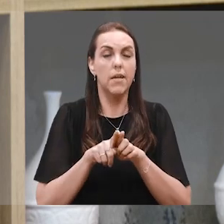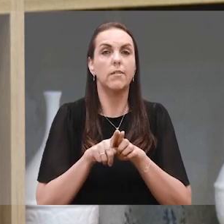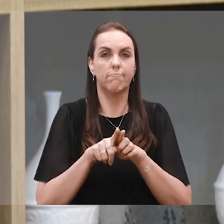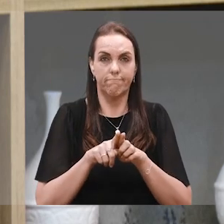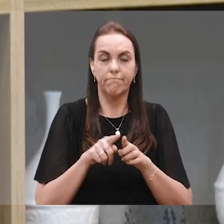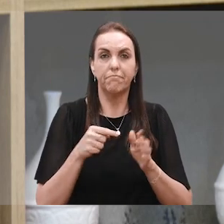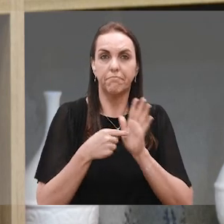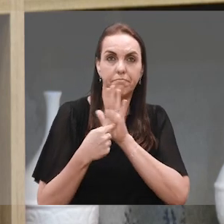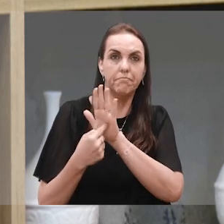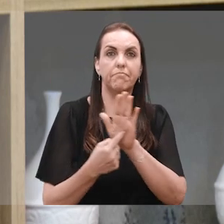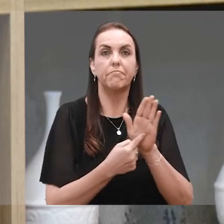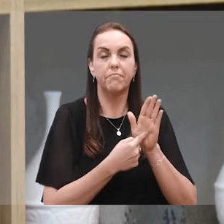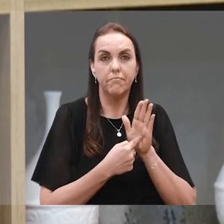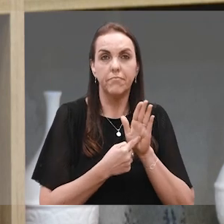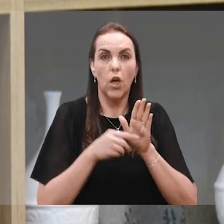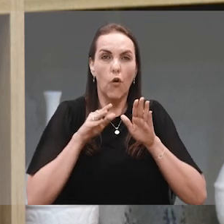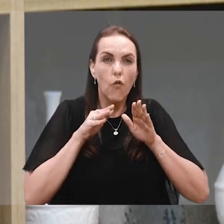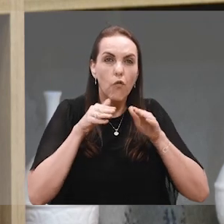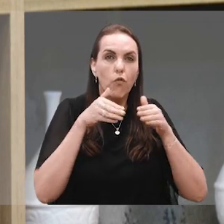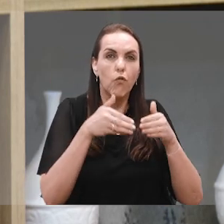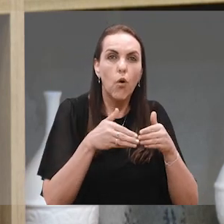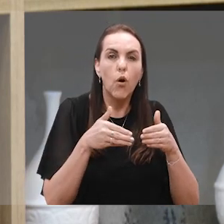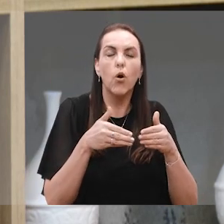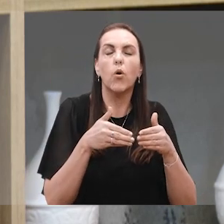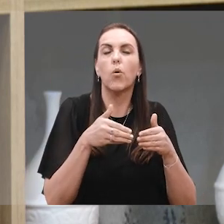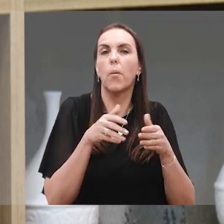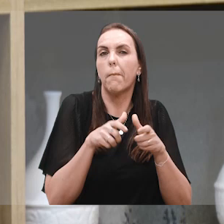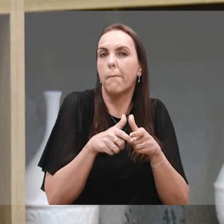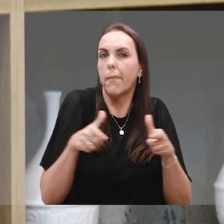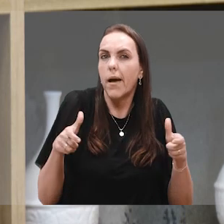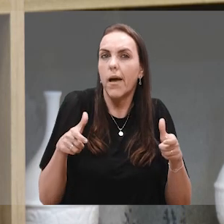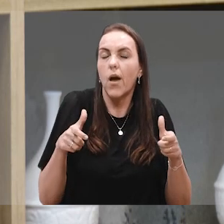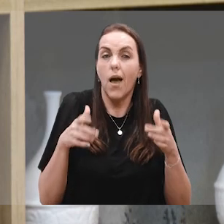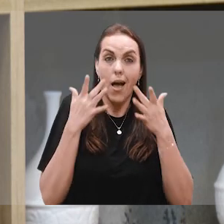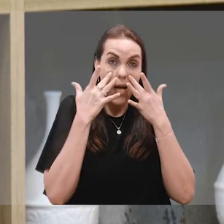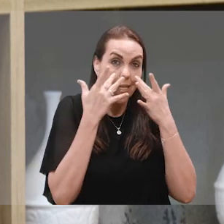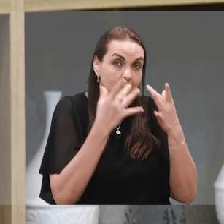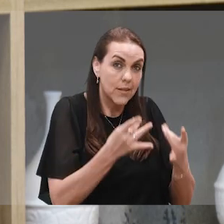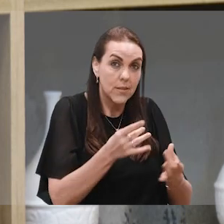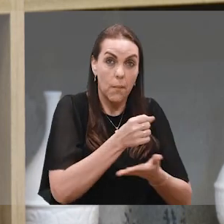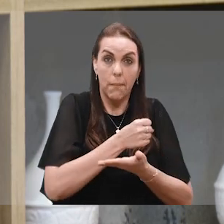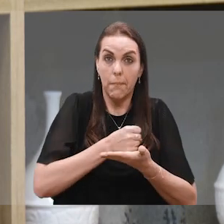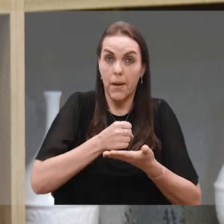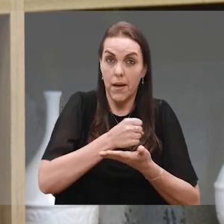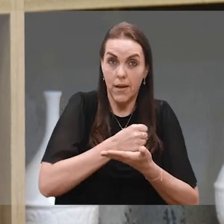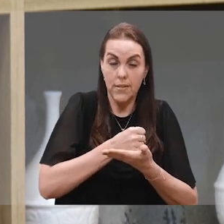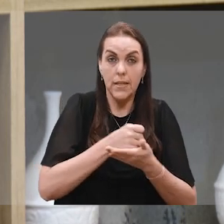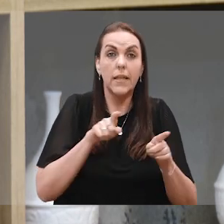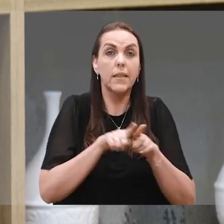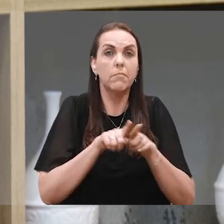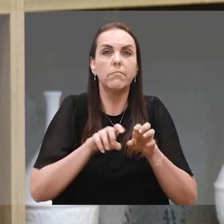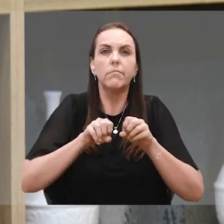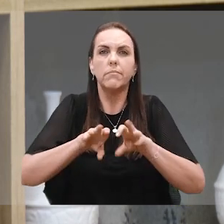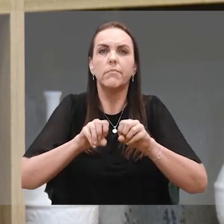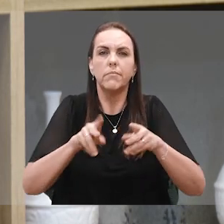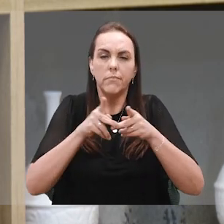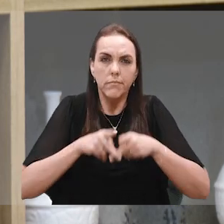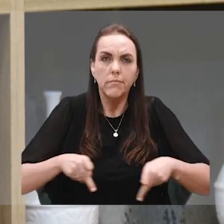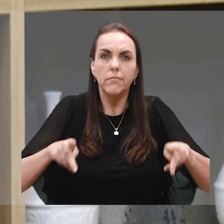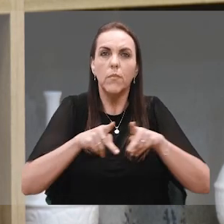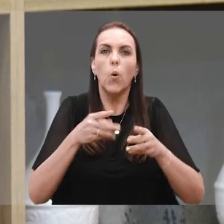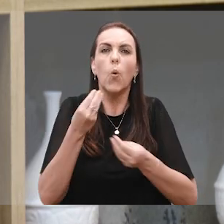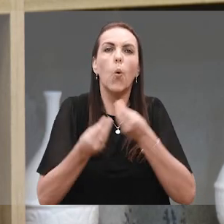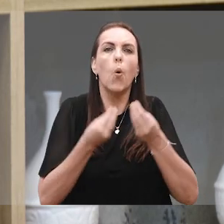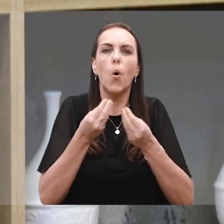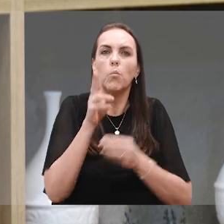também, é um foco maior na chamada atenção básica e até educar a população em